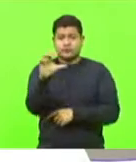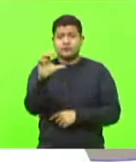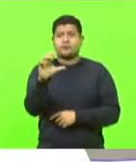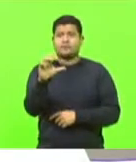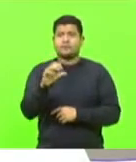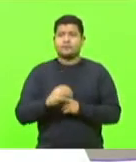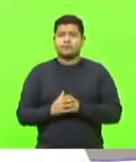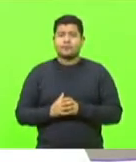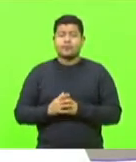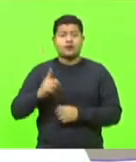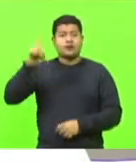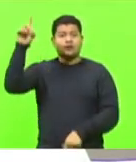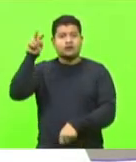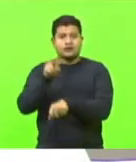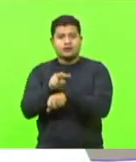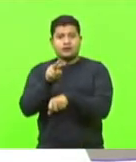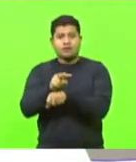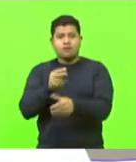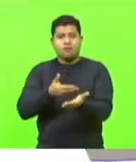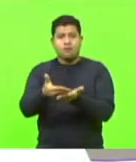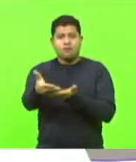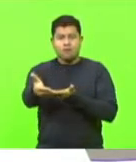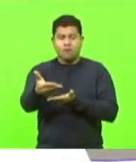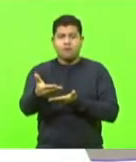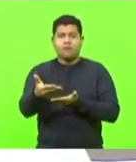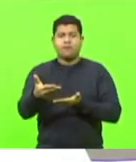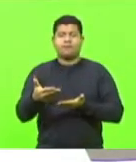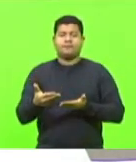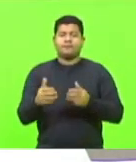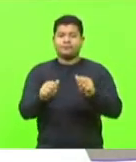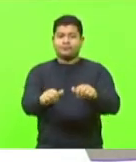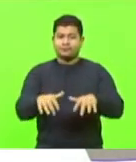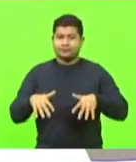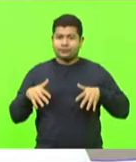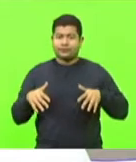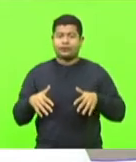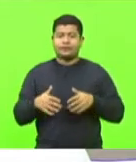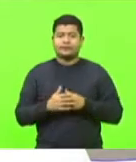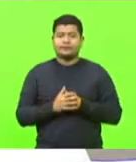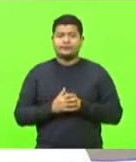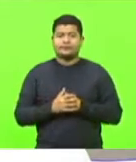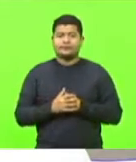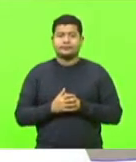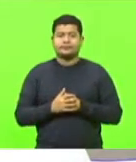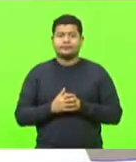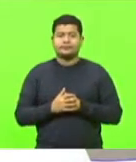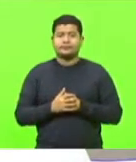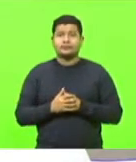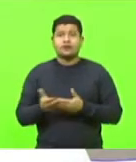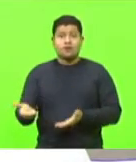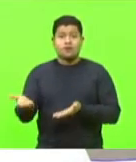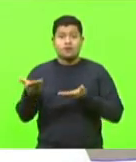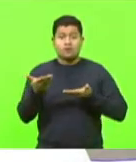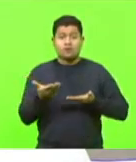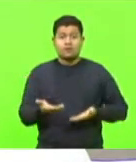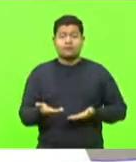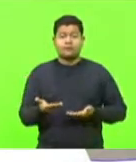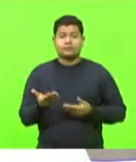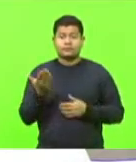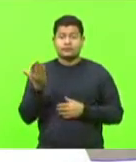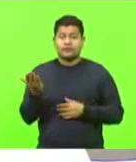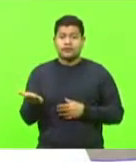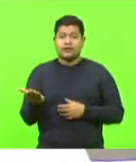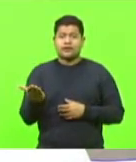E com a proteção de Deus, declaro aberta a presente sessão. Faço um convite ao